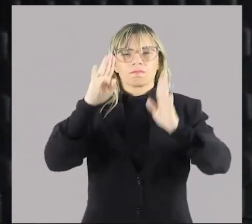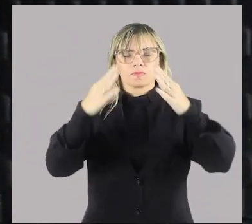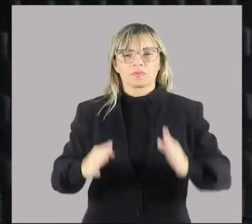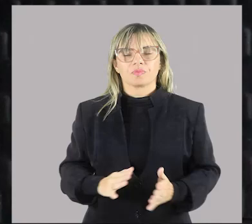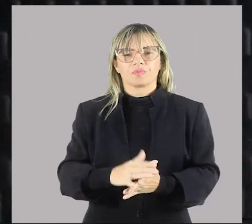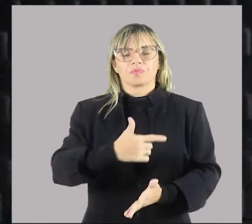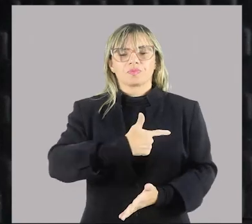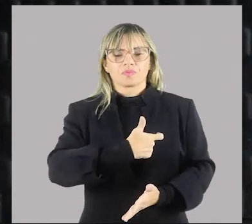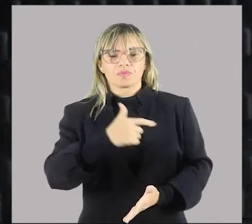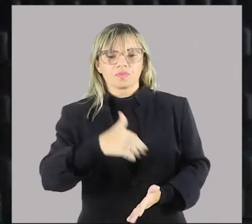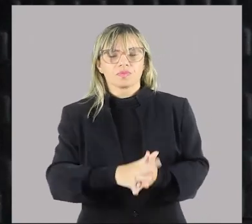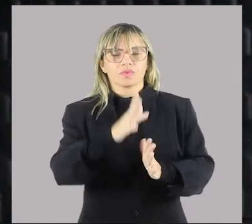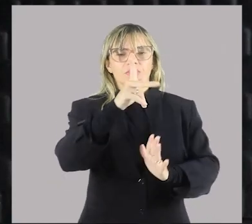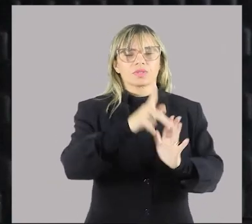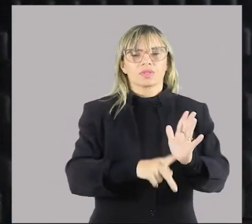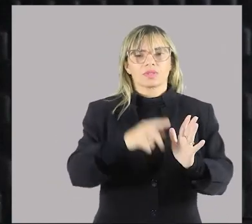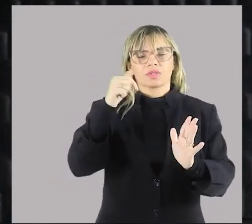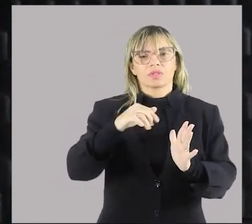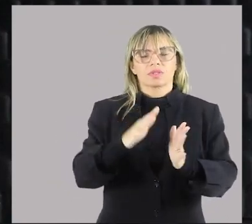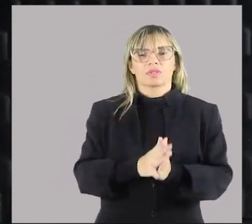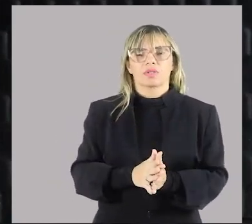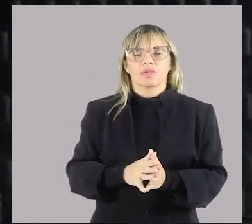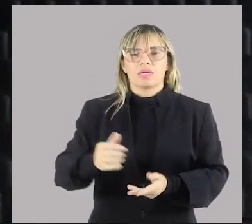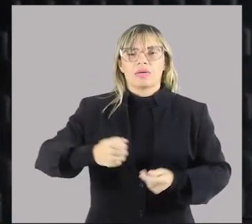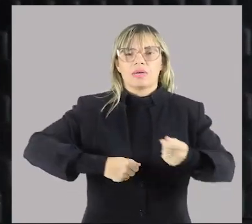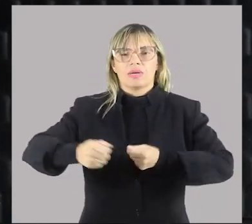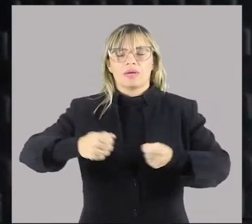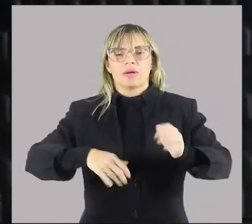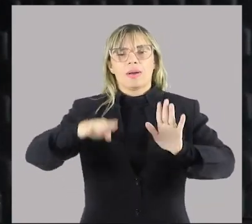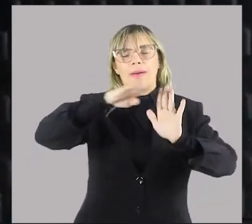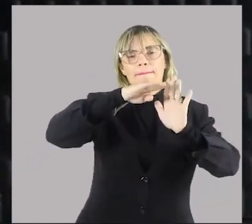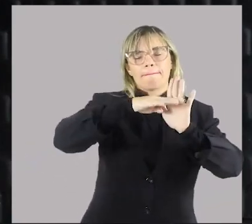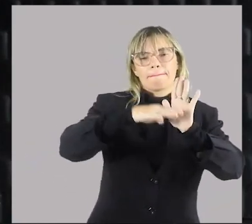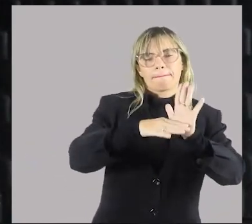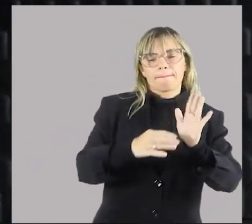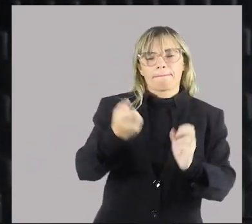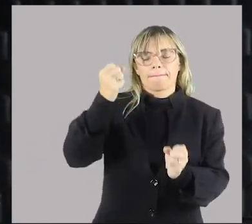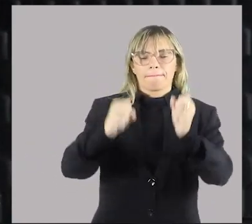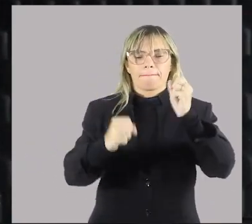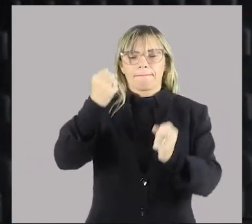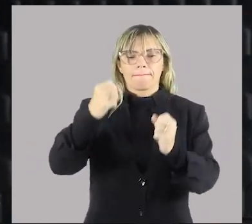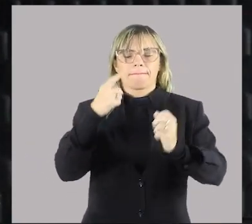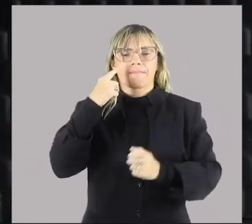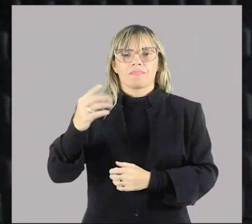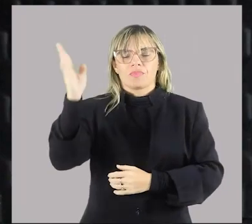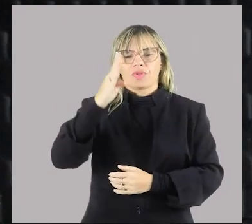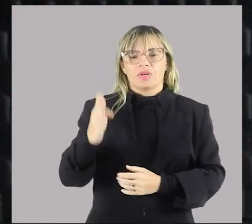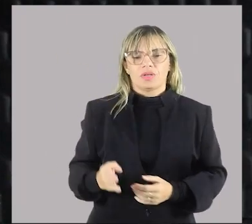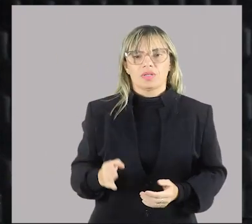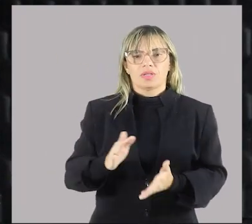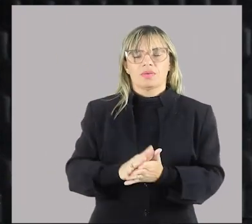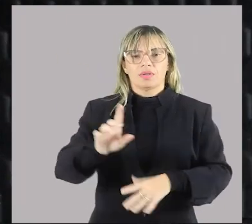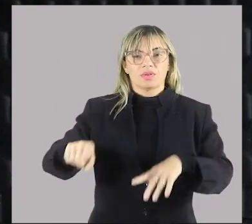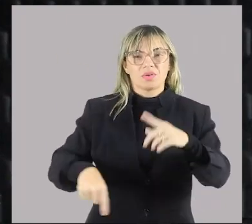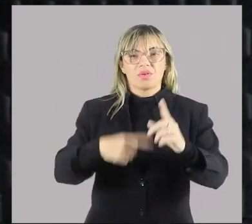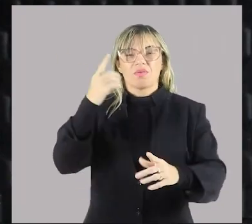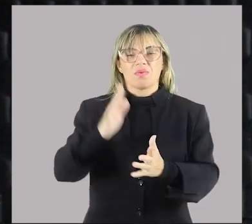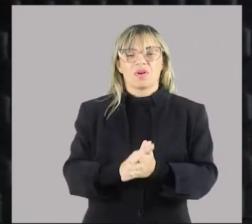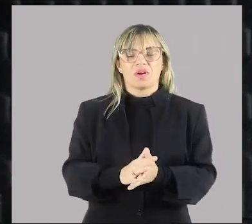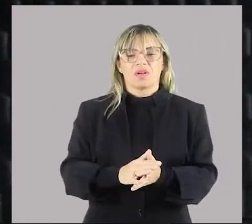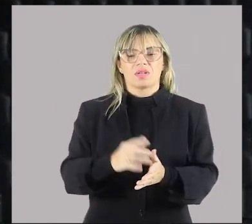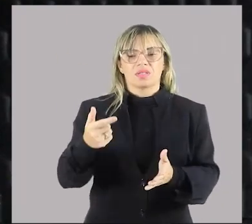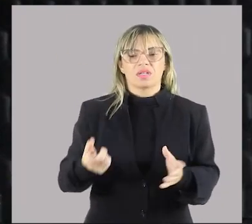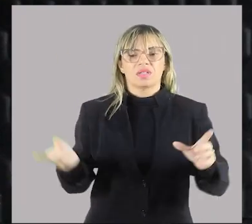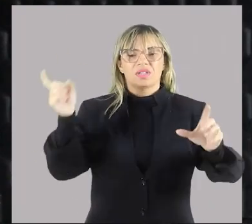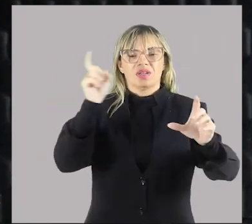o programa de industrialização no Brasil, até mesmo como uma forma de superar essa dependência econômica do país a uma